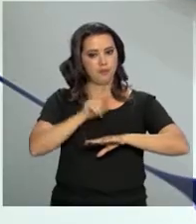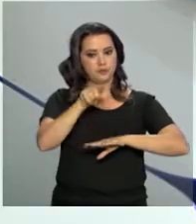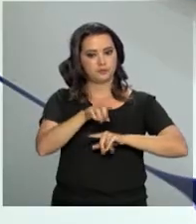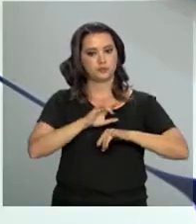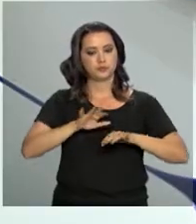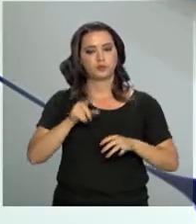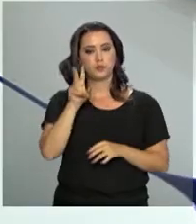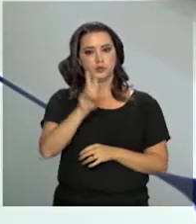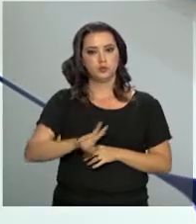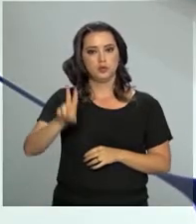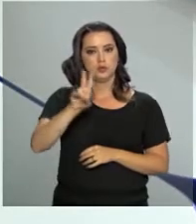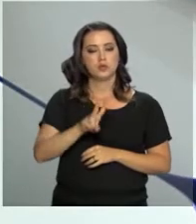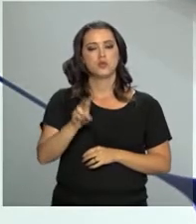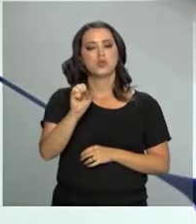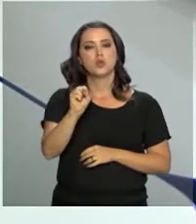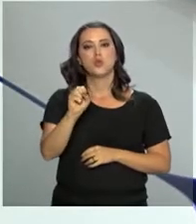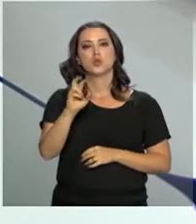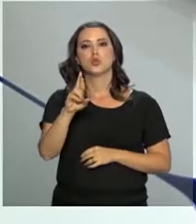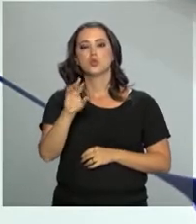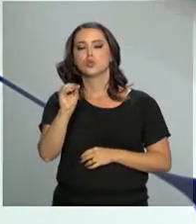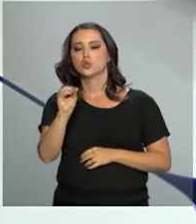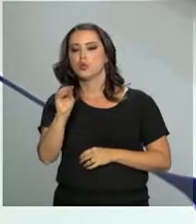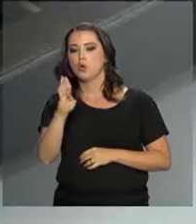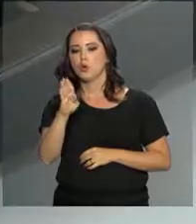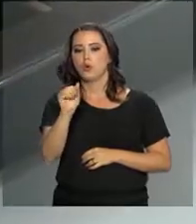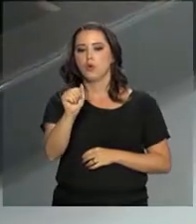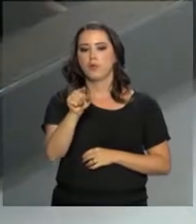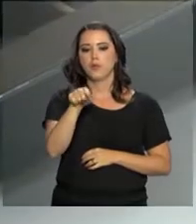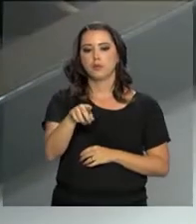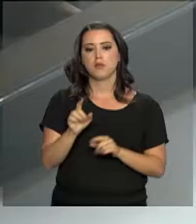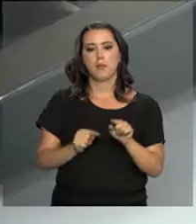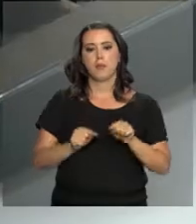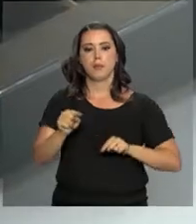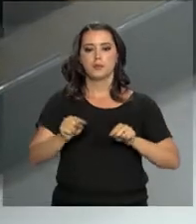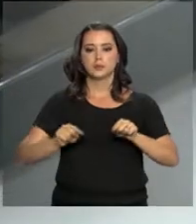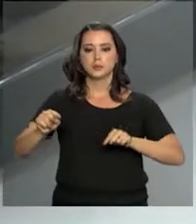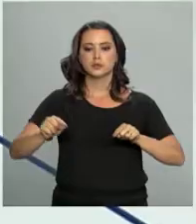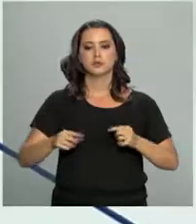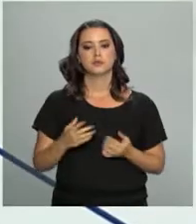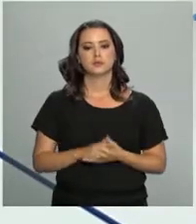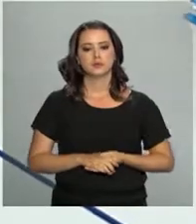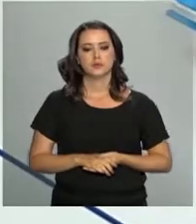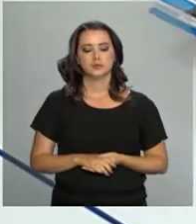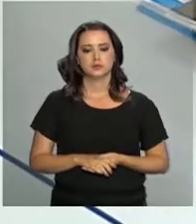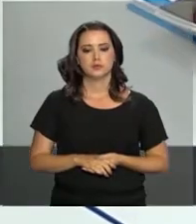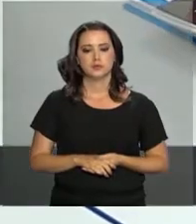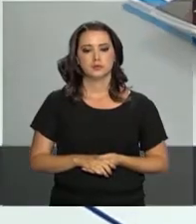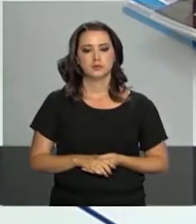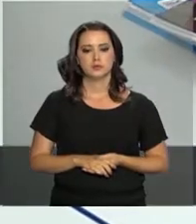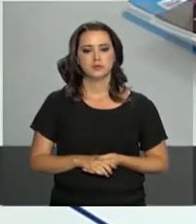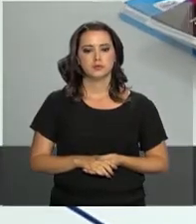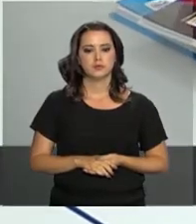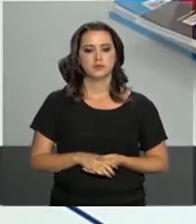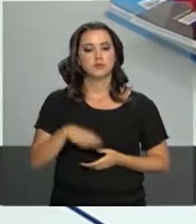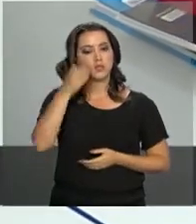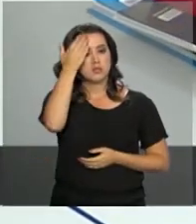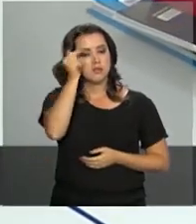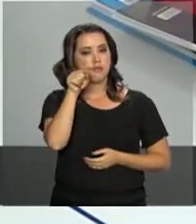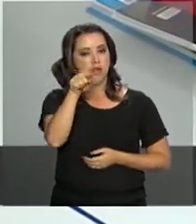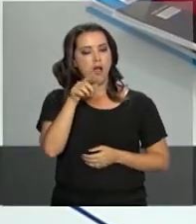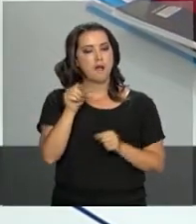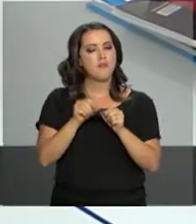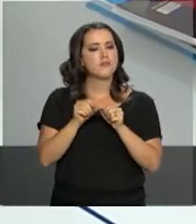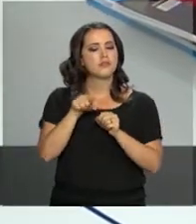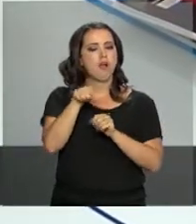equipamento do método Soroban, os deslocamentos das peças viram cálculos. O Soroban, se você for fazer uma conta